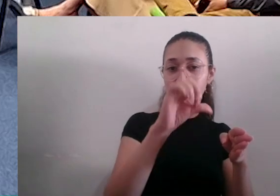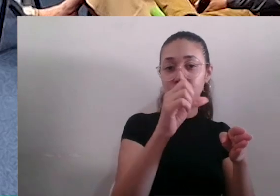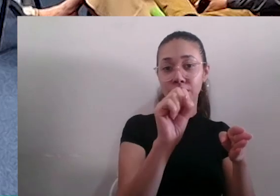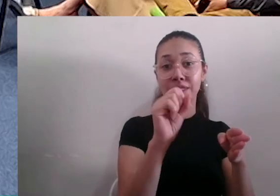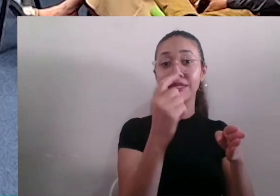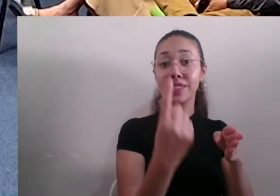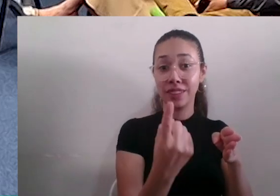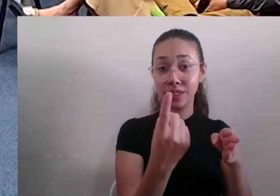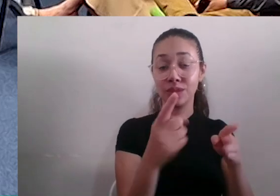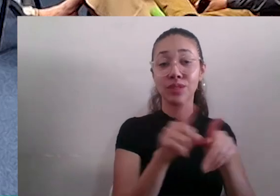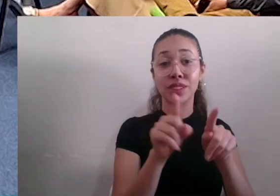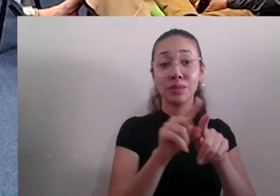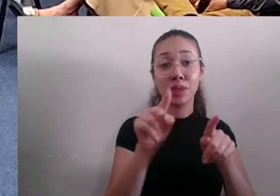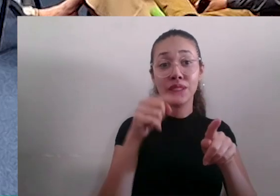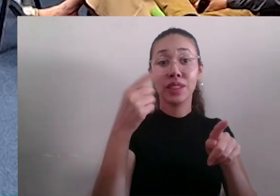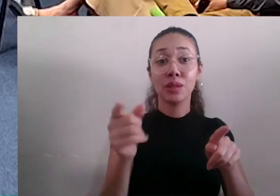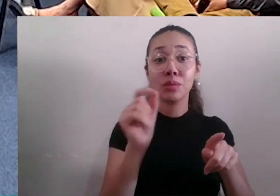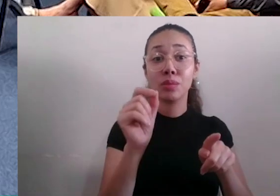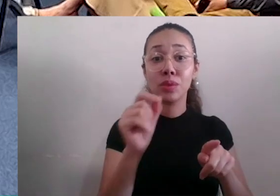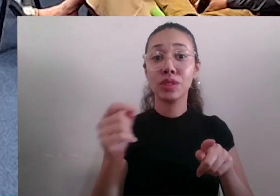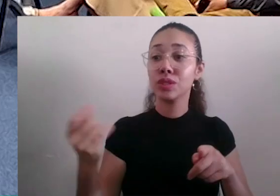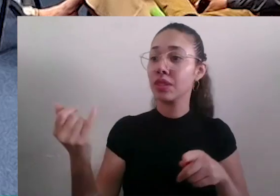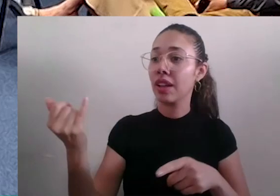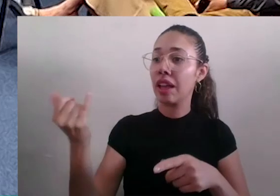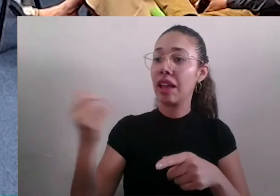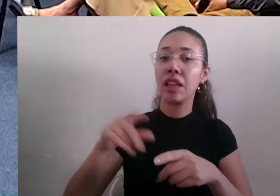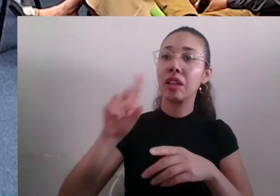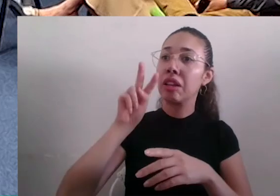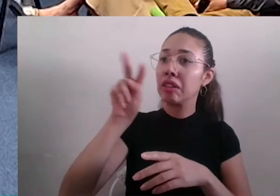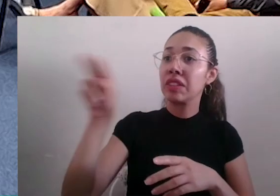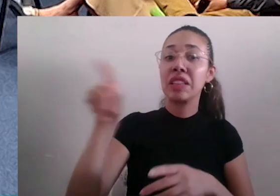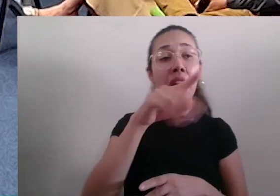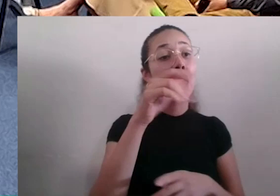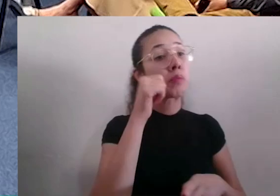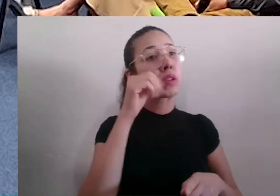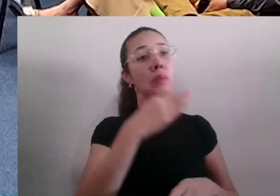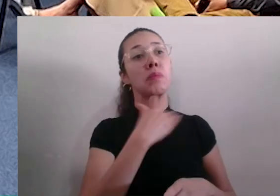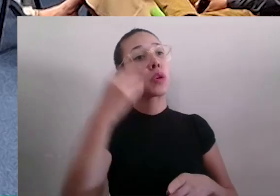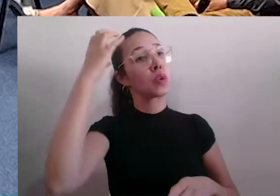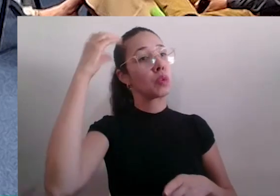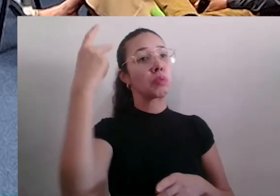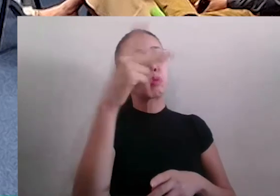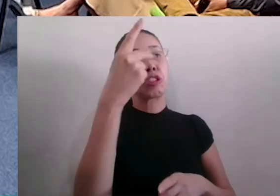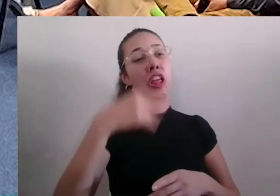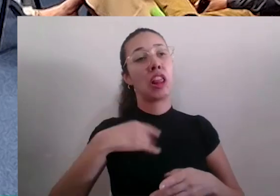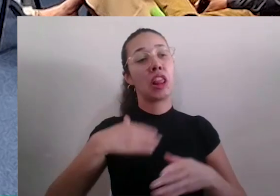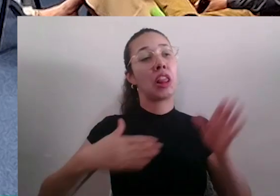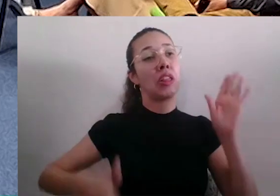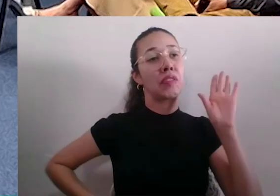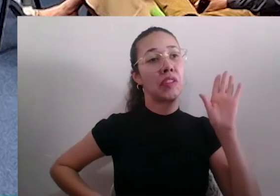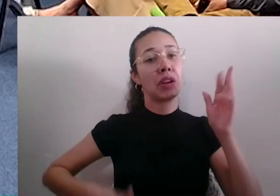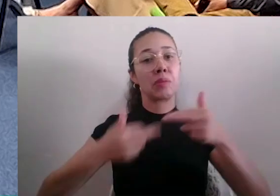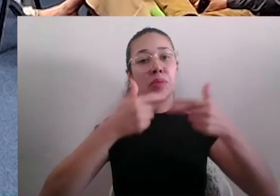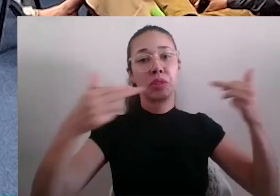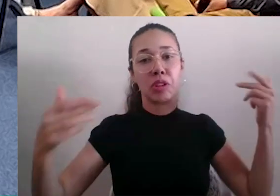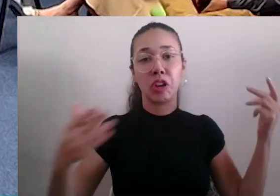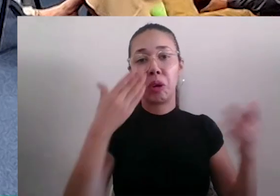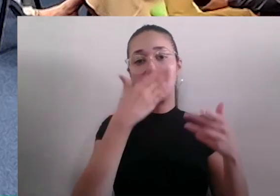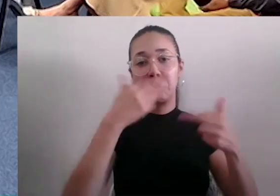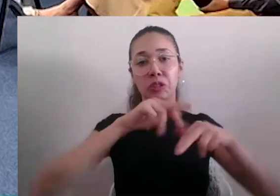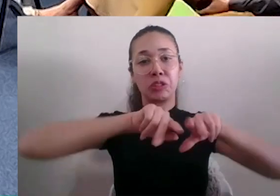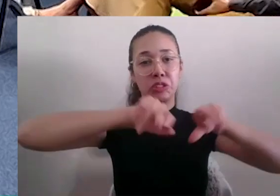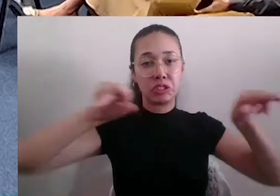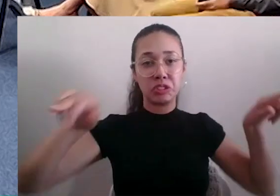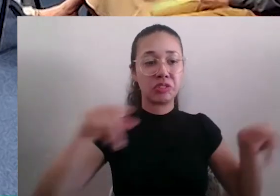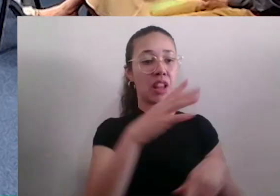depois ouvindo que a mãe era uma que ela tinha que ela era culp da própria morte que é absurdo que ela era uma mãe desnaturada que ela não amava os filhos isso